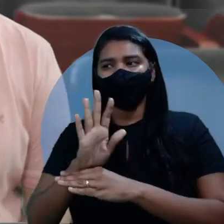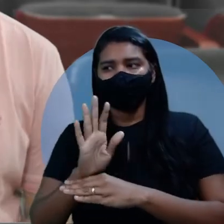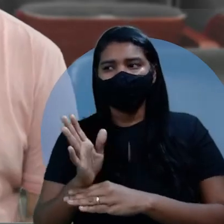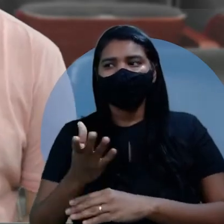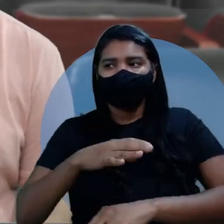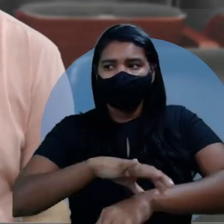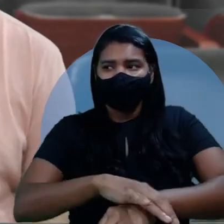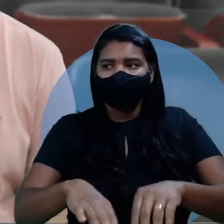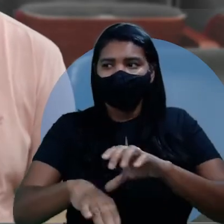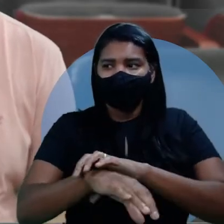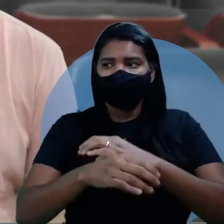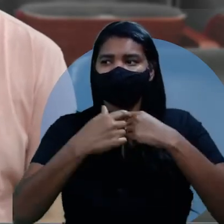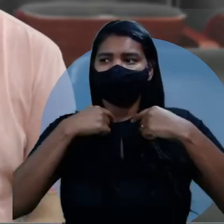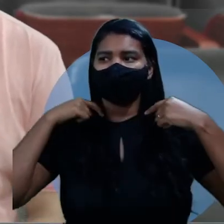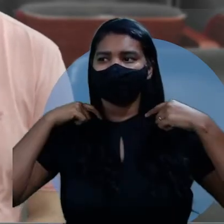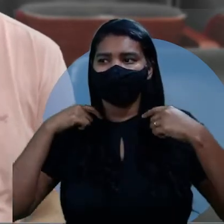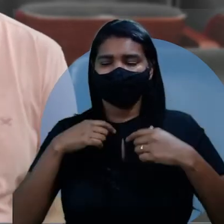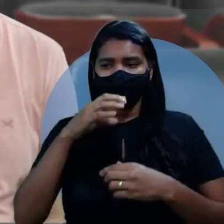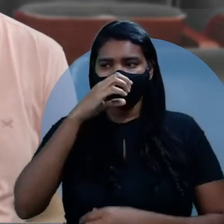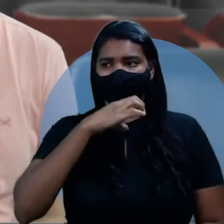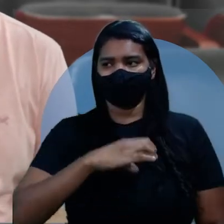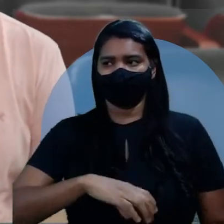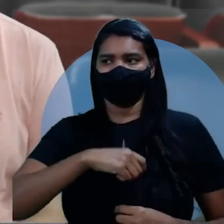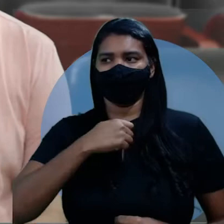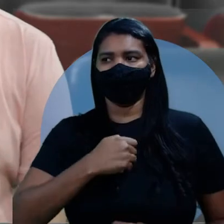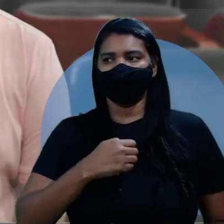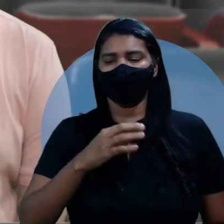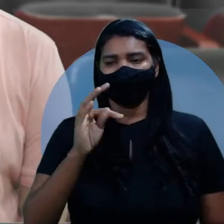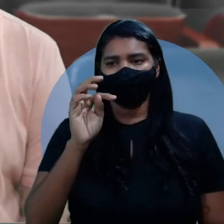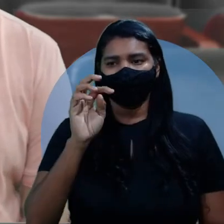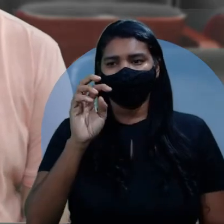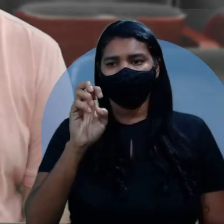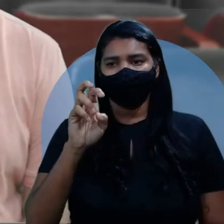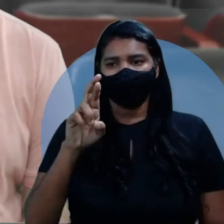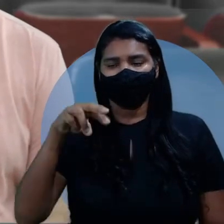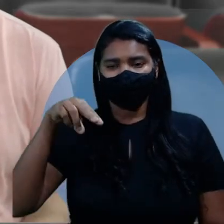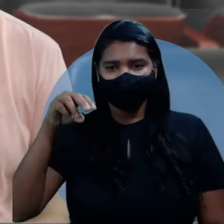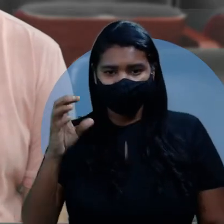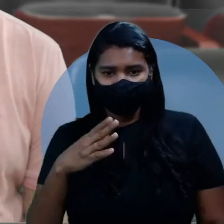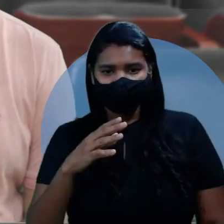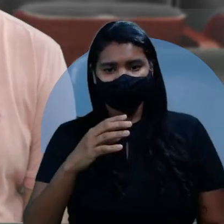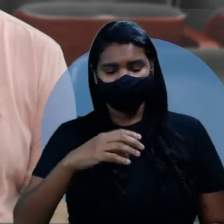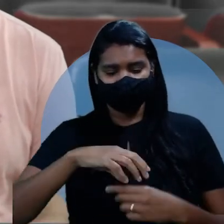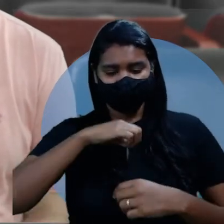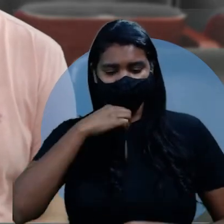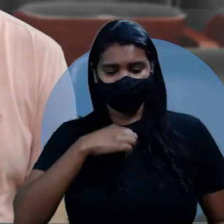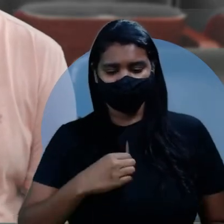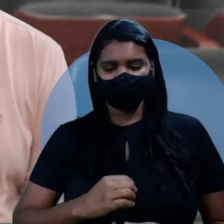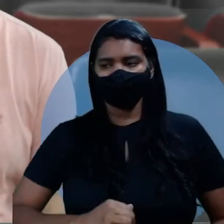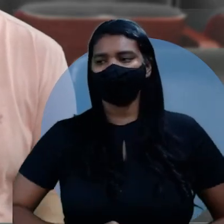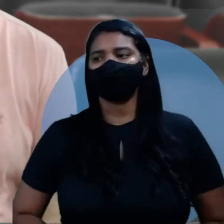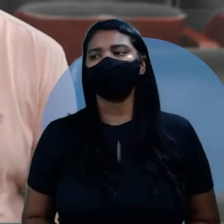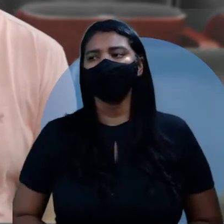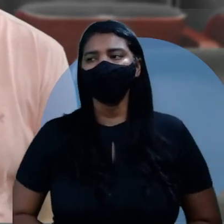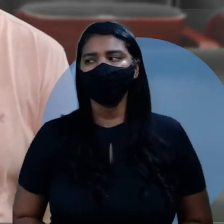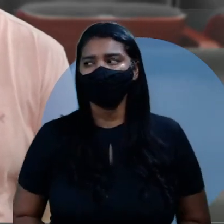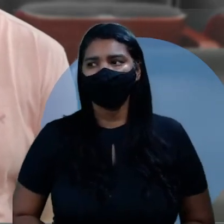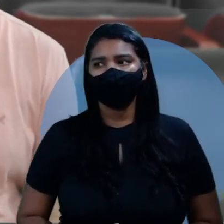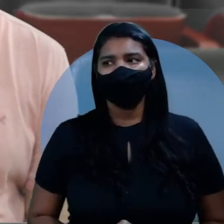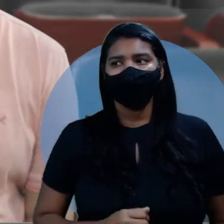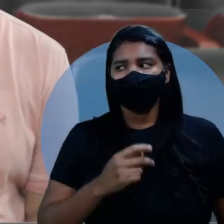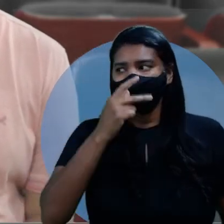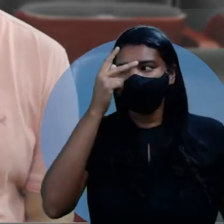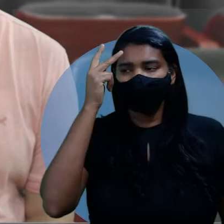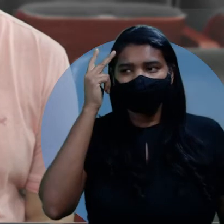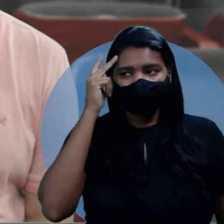terno e gravata. Inclusive, professor, se a sessão colocasse no ingresso que era de terno e gravata, pessoas sem